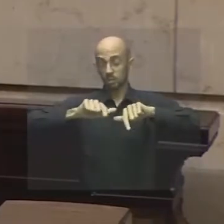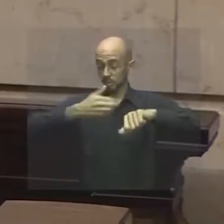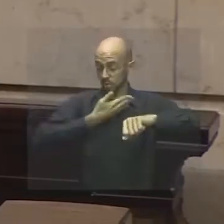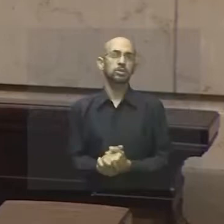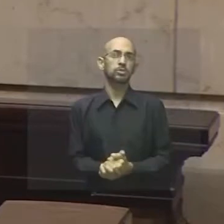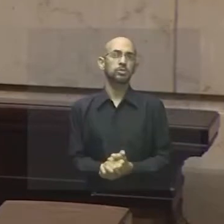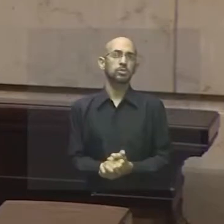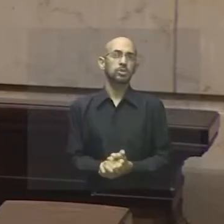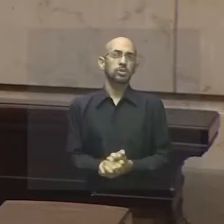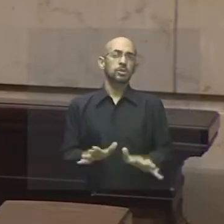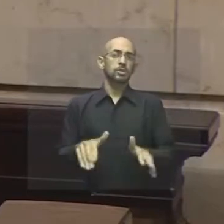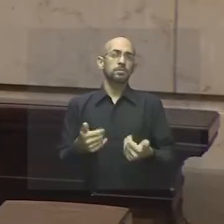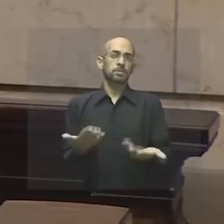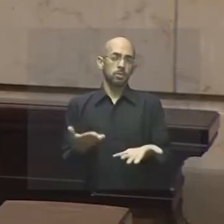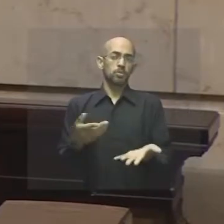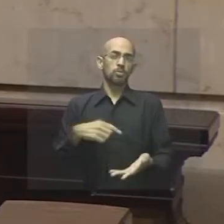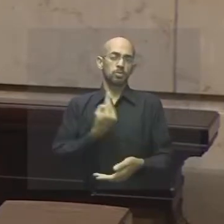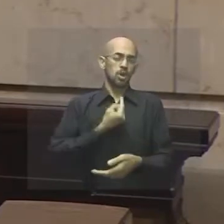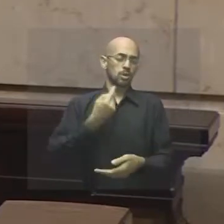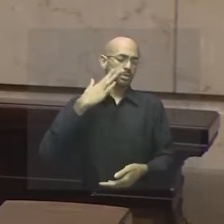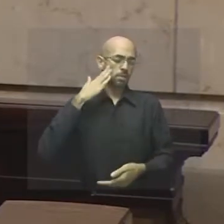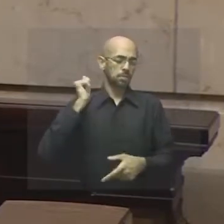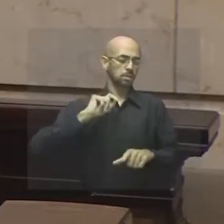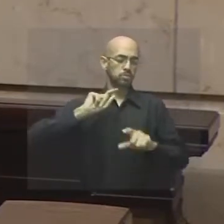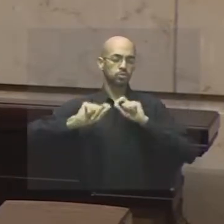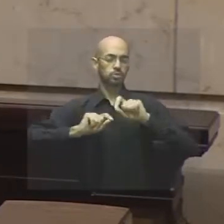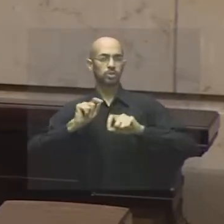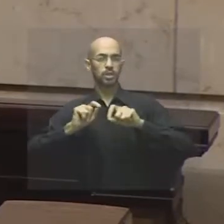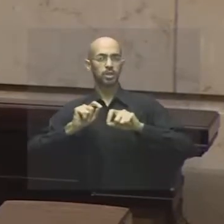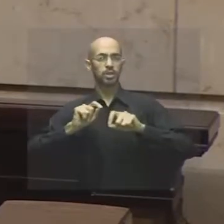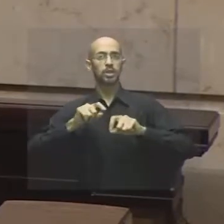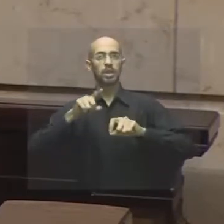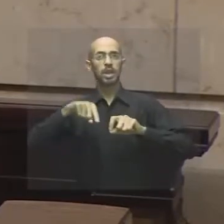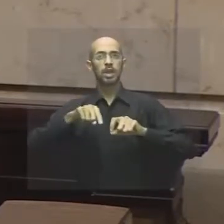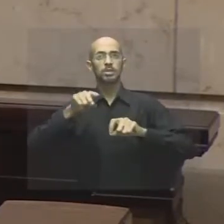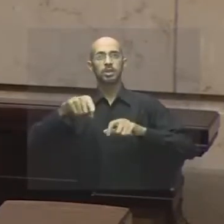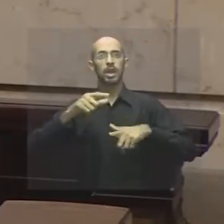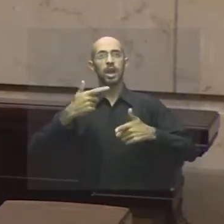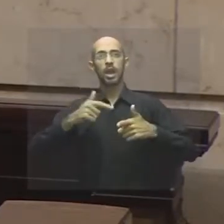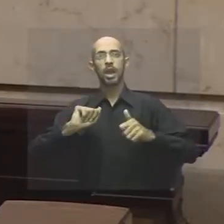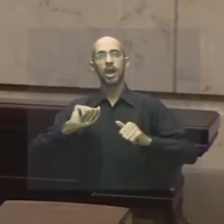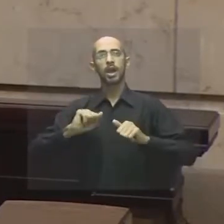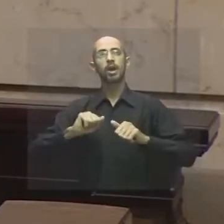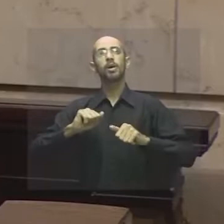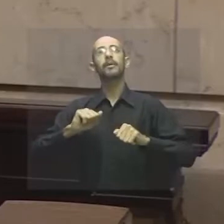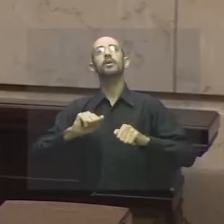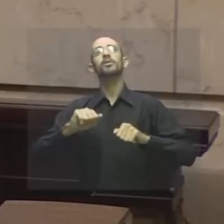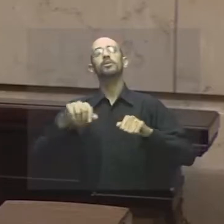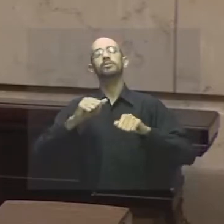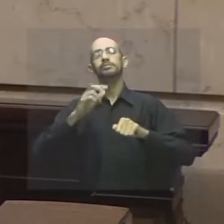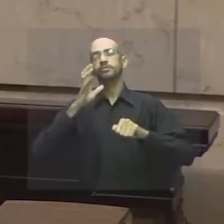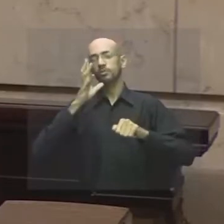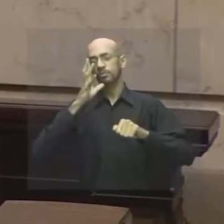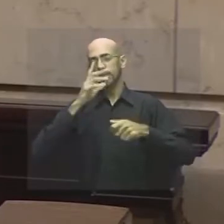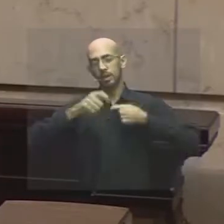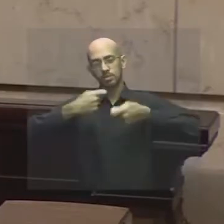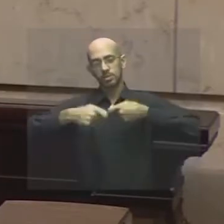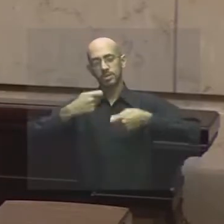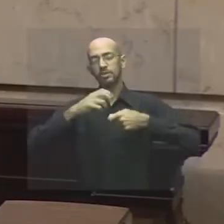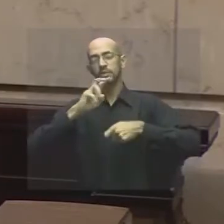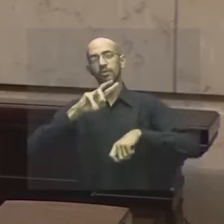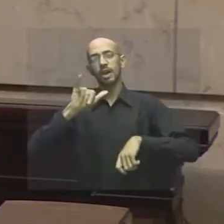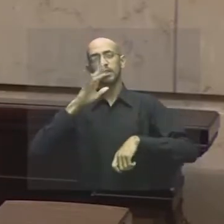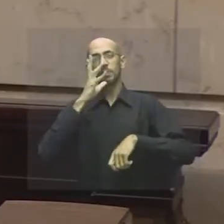acontecia antes. A gente sabe que esse é um processo que vai demorar um ano e meio para se normalizar na